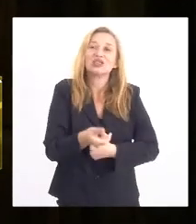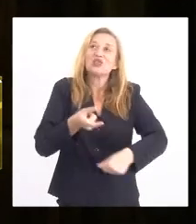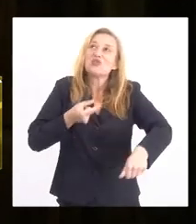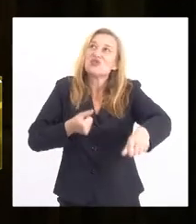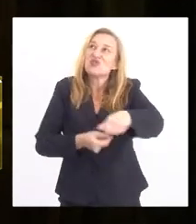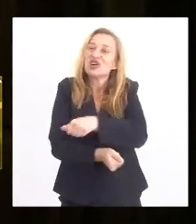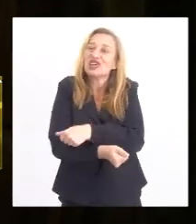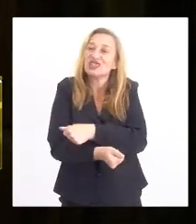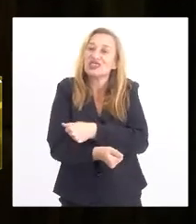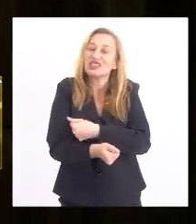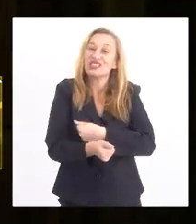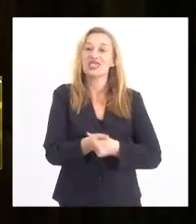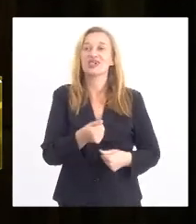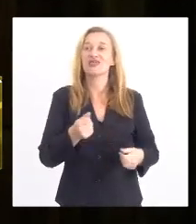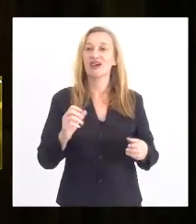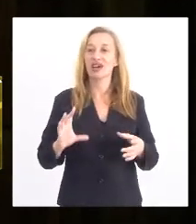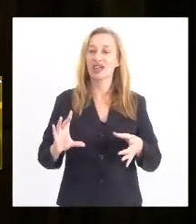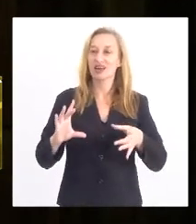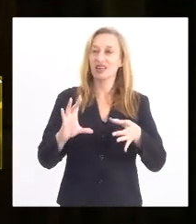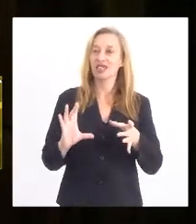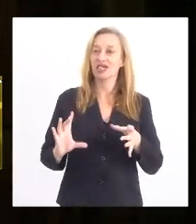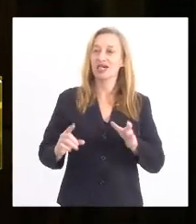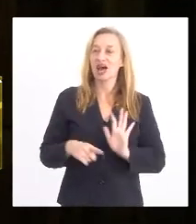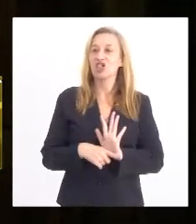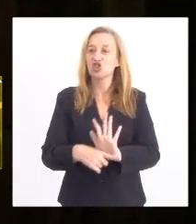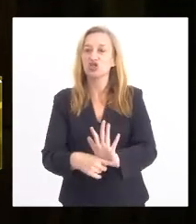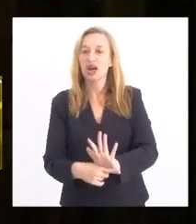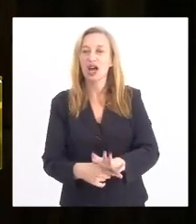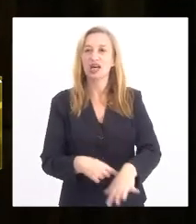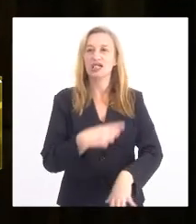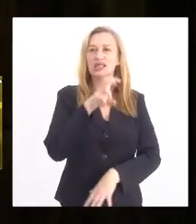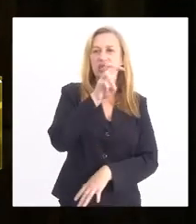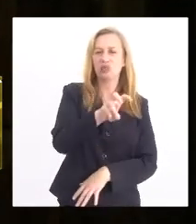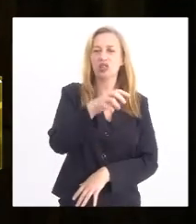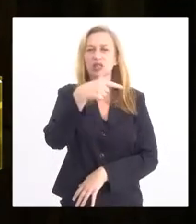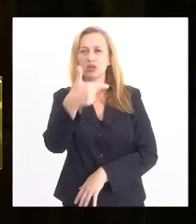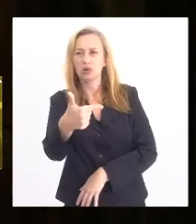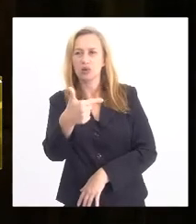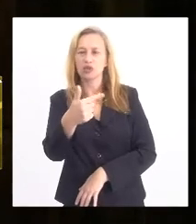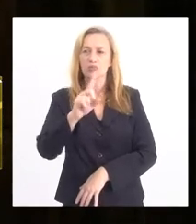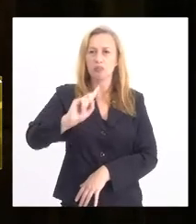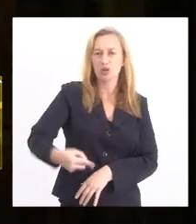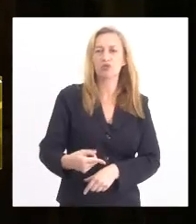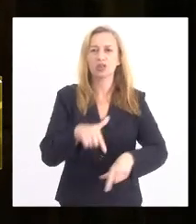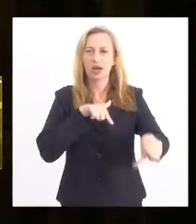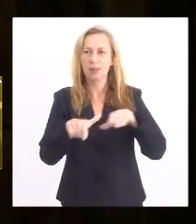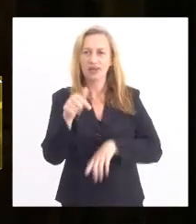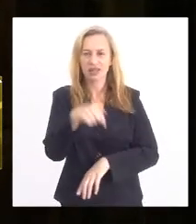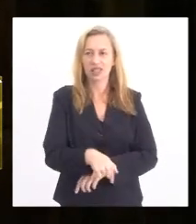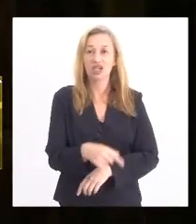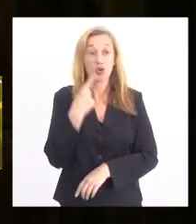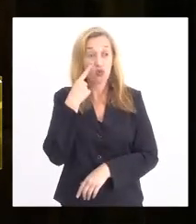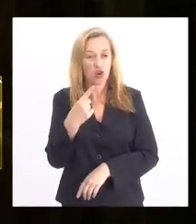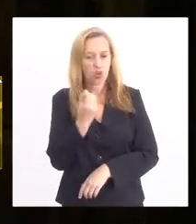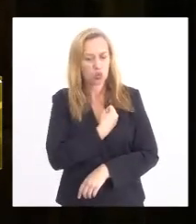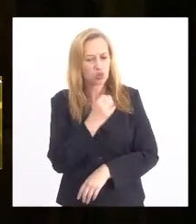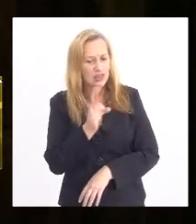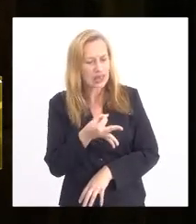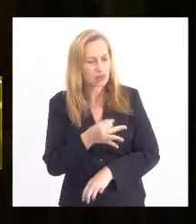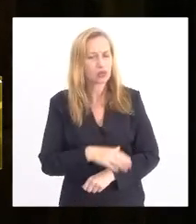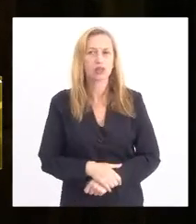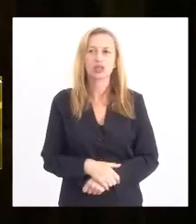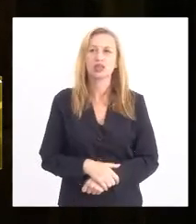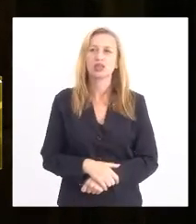investimento que vai agregar em torno de 52 mil empregos aqui no Rio de Janeiro Deixa eu só ver o valor exato